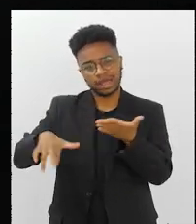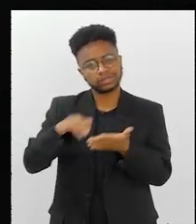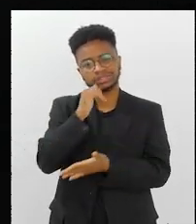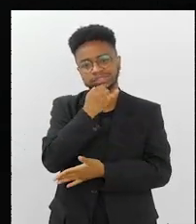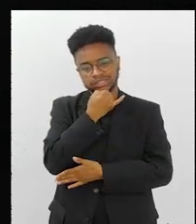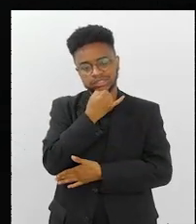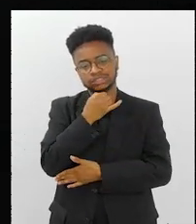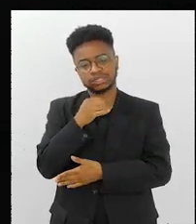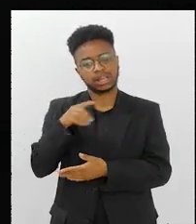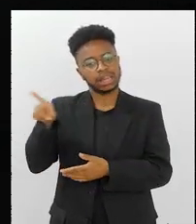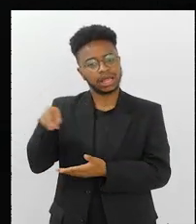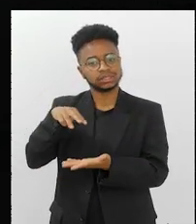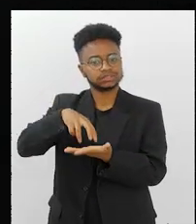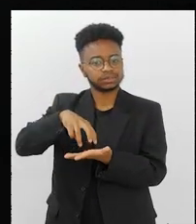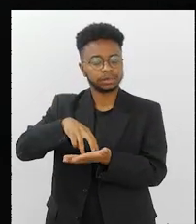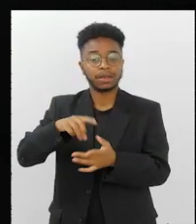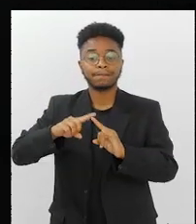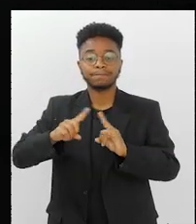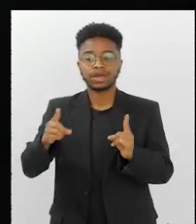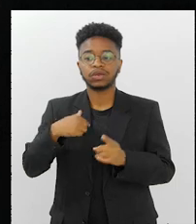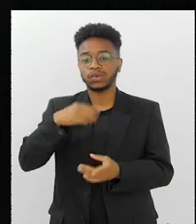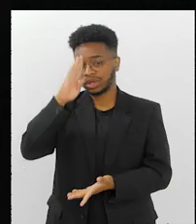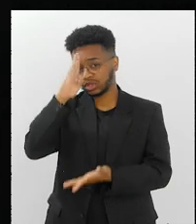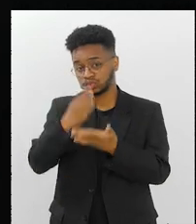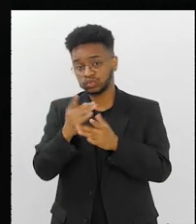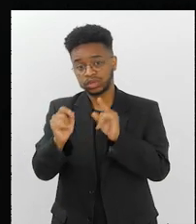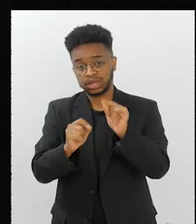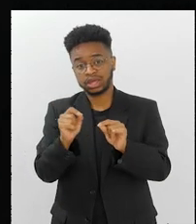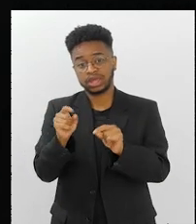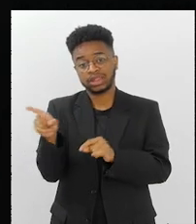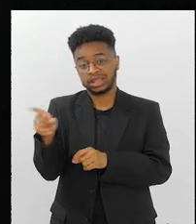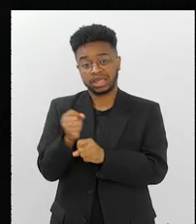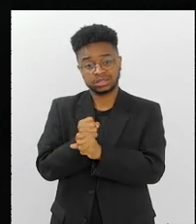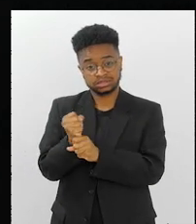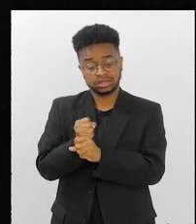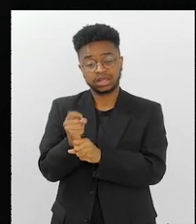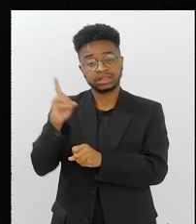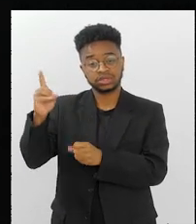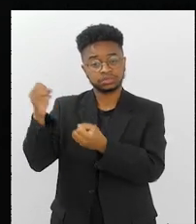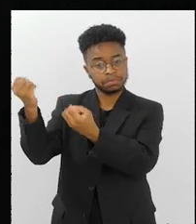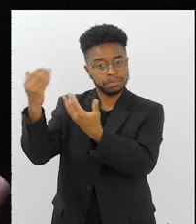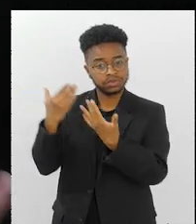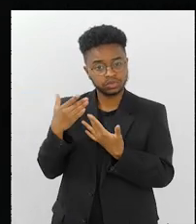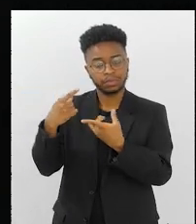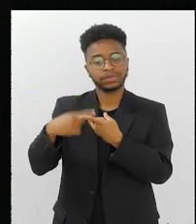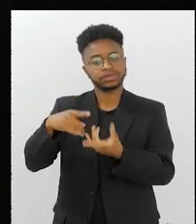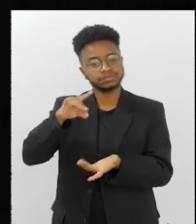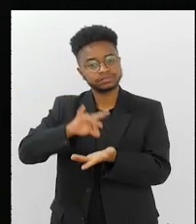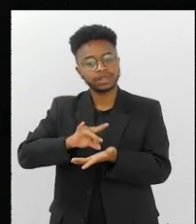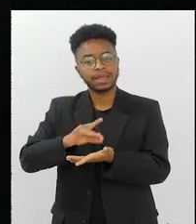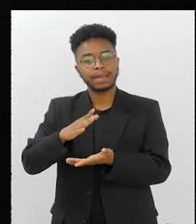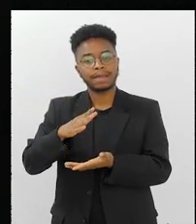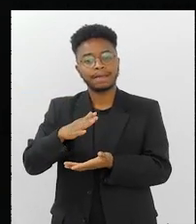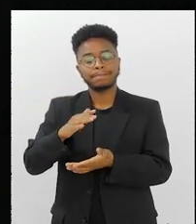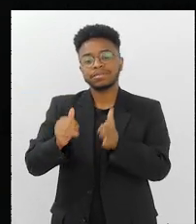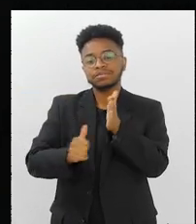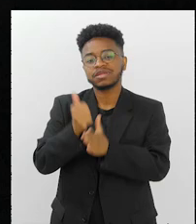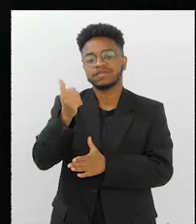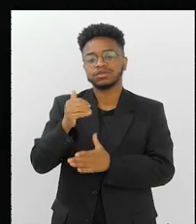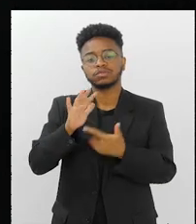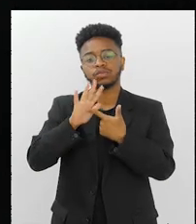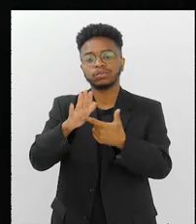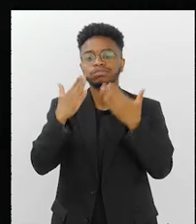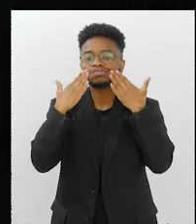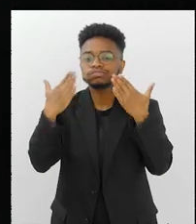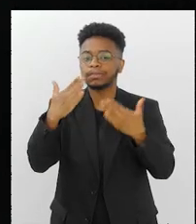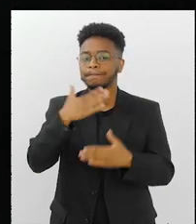problemas tristes na napoca aí eu acho que aquele ano eu costumo dizer que Deus quis me abençoar porque de fato ali foi PR primeira